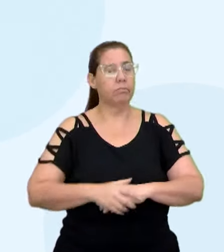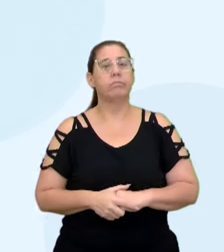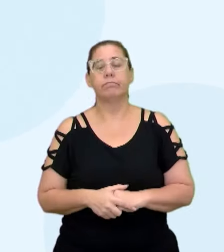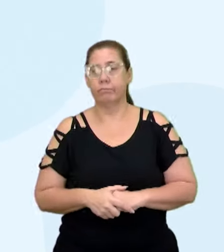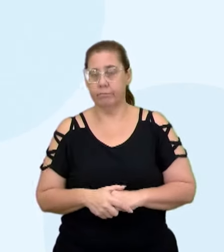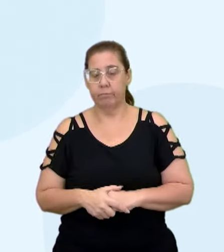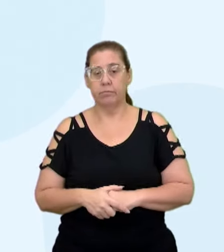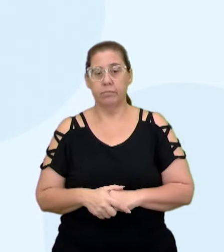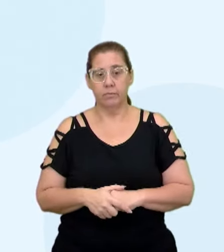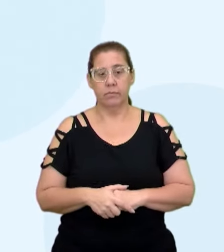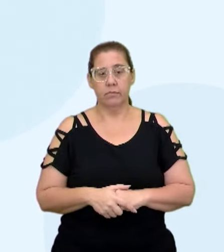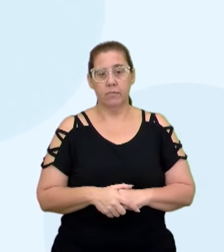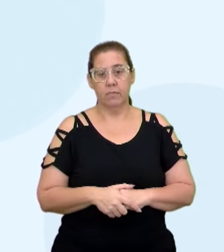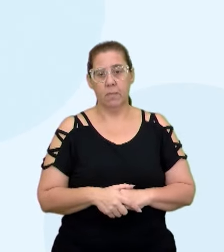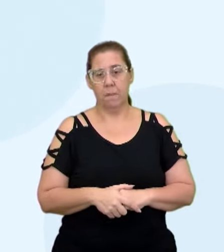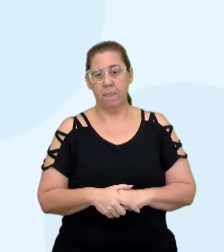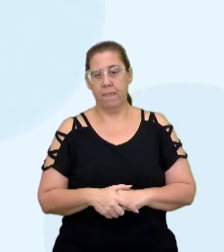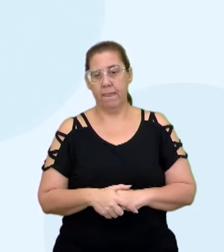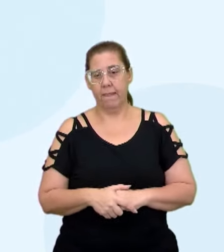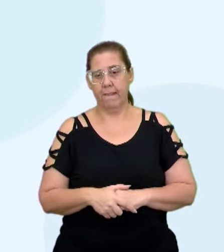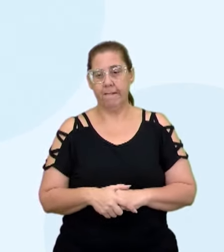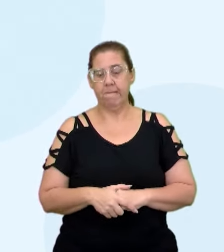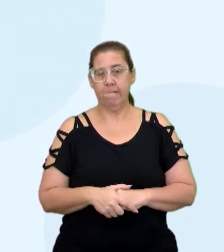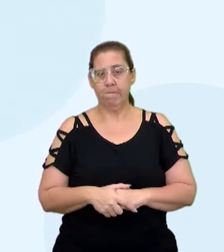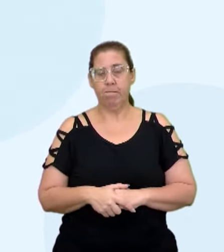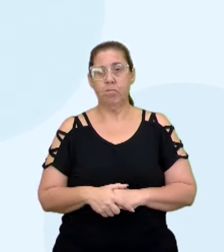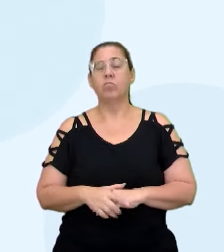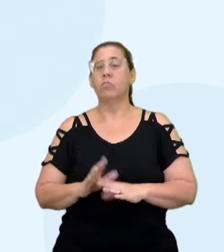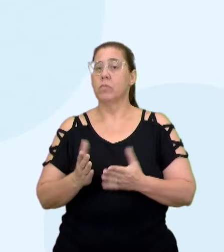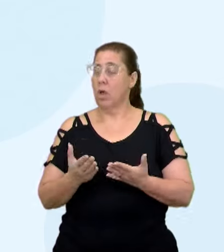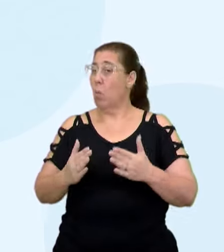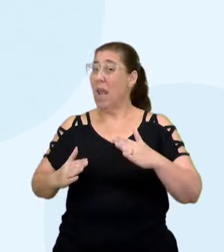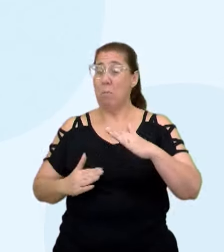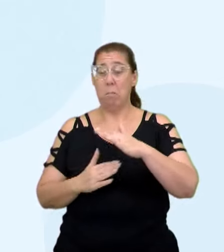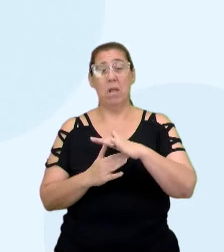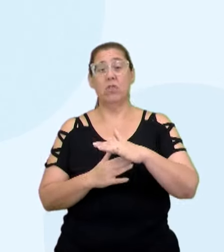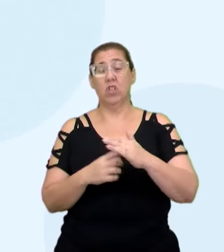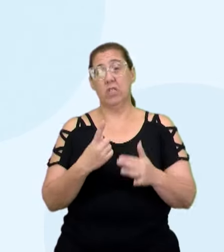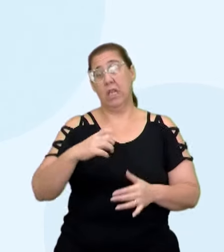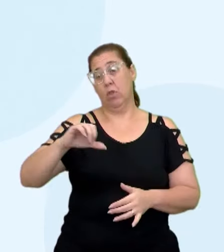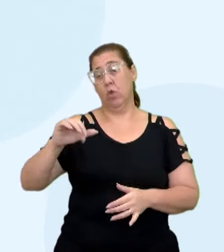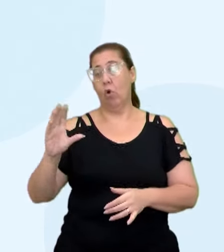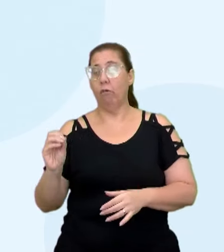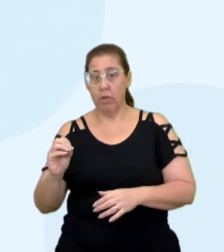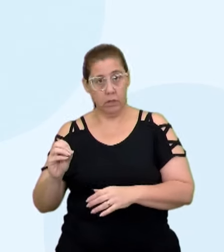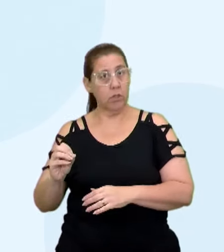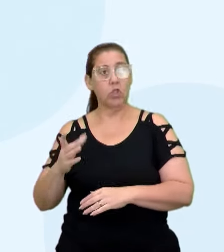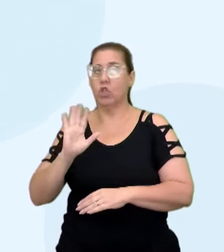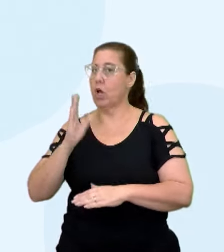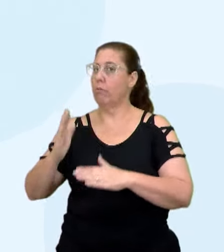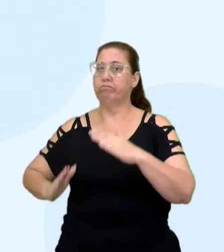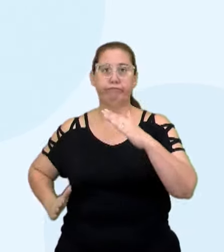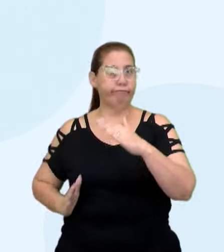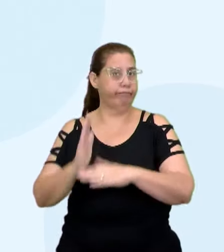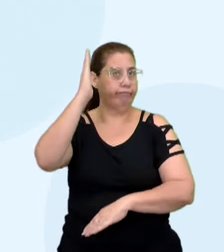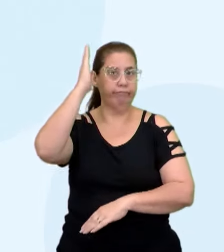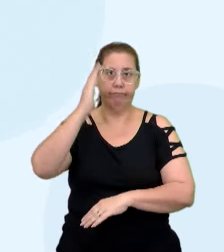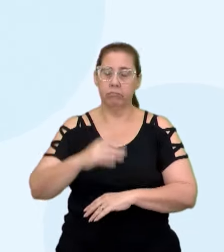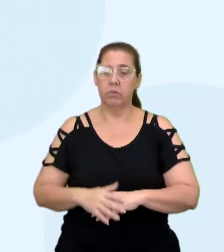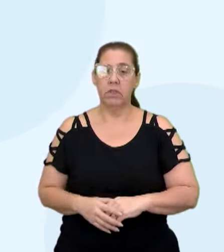Tá. 280 aí para 190, que é o valor limite, ela passou bastante. E aí